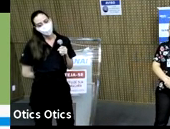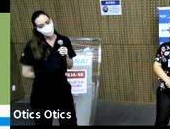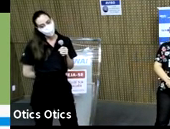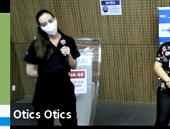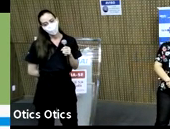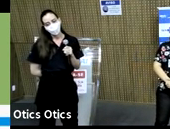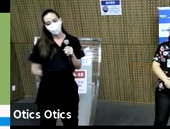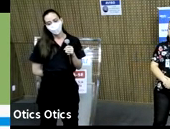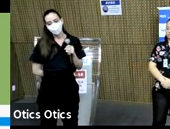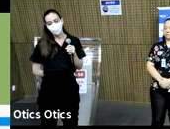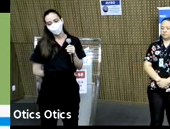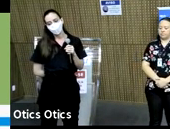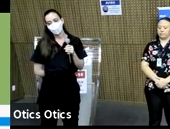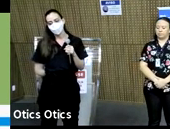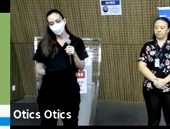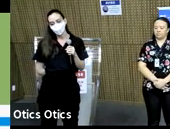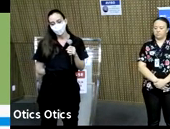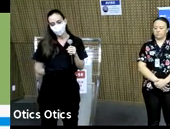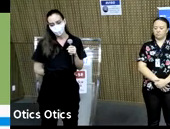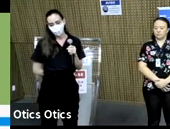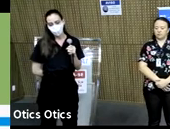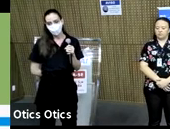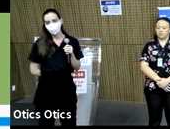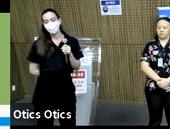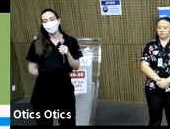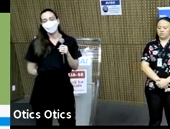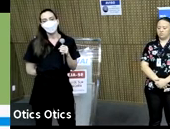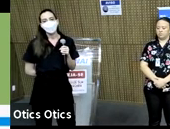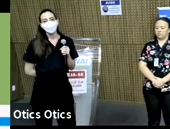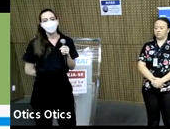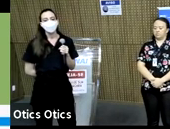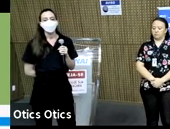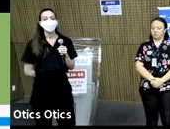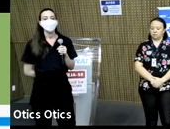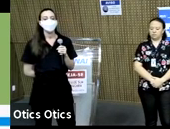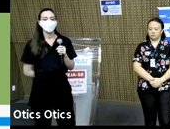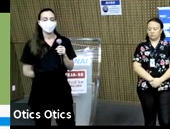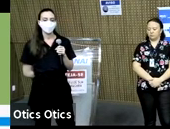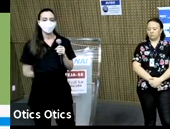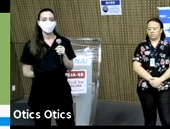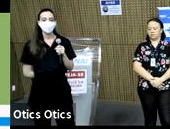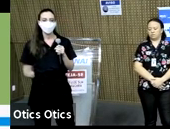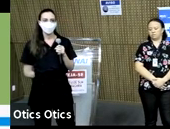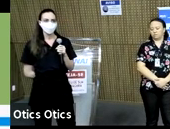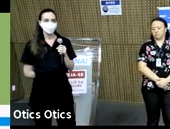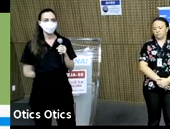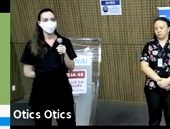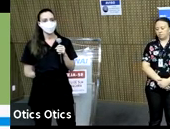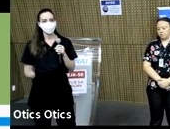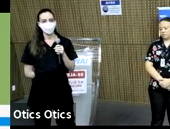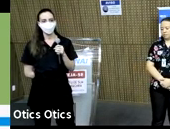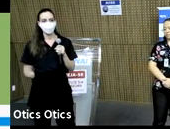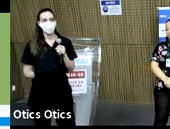elas também são subnotificadas, subregistradas, porque nós temos o hábito de fazer